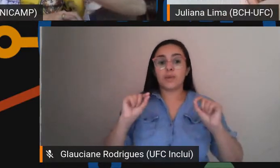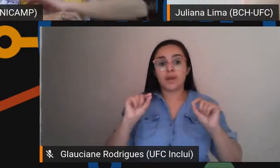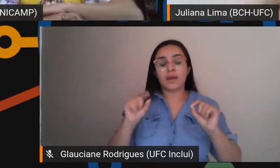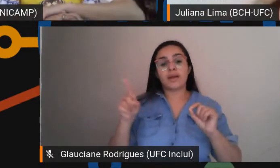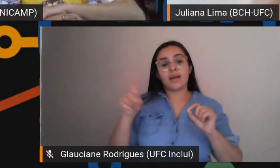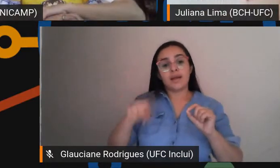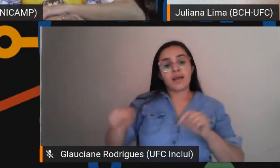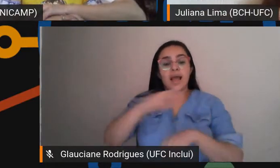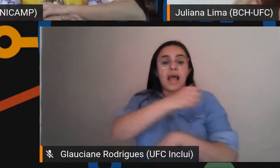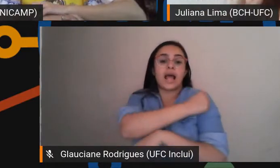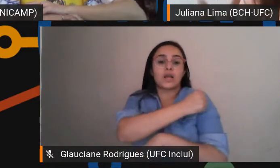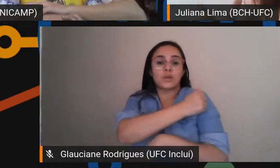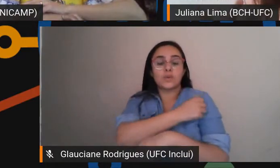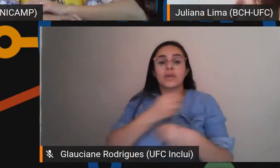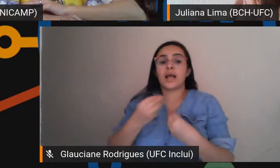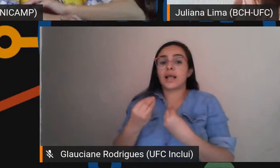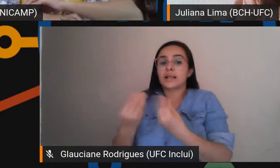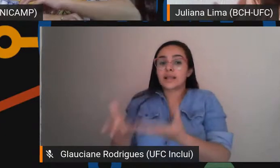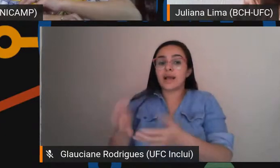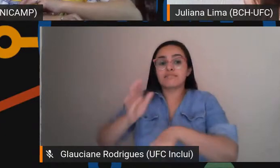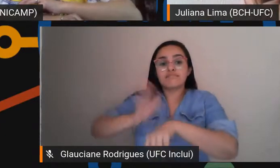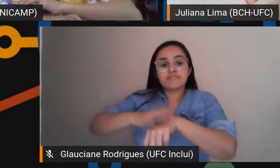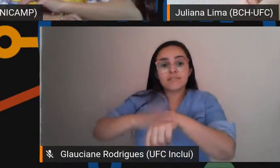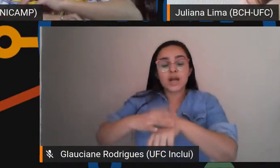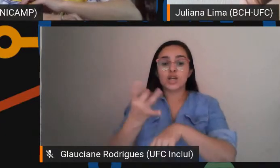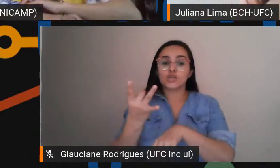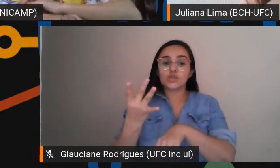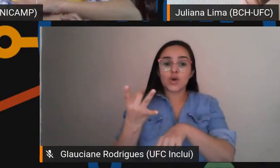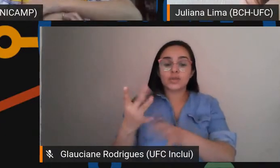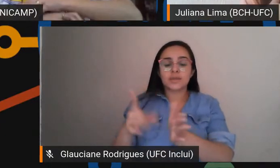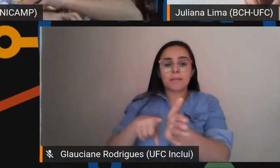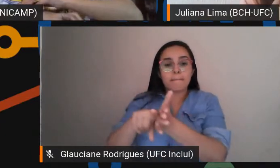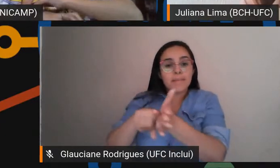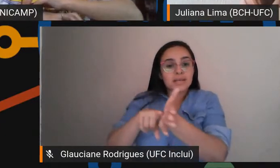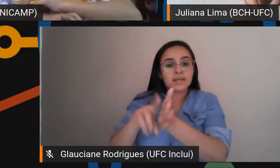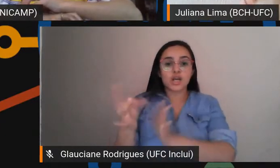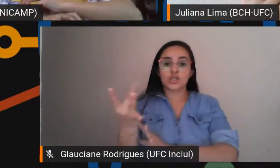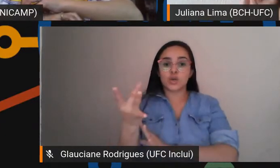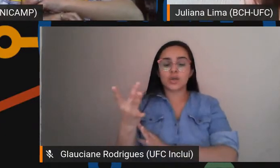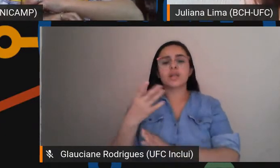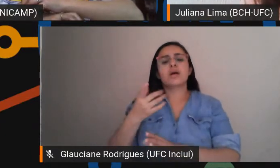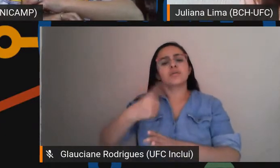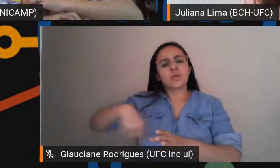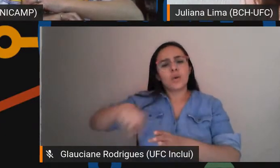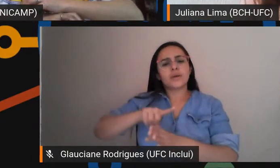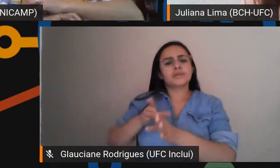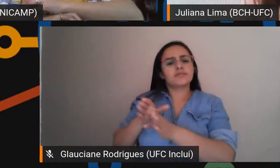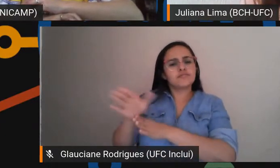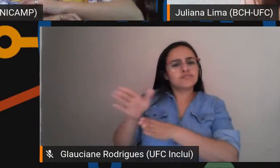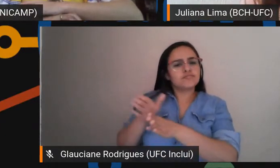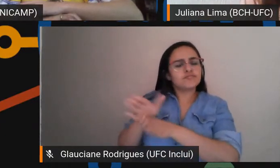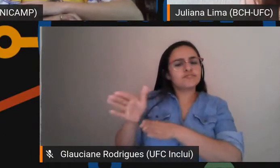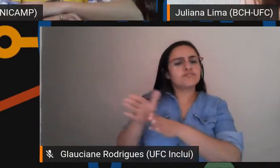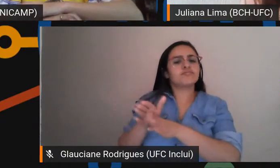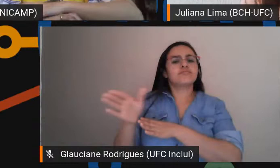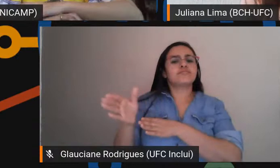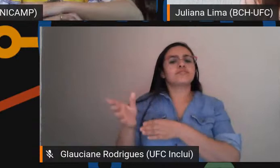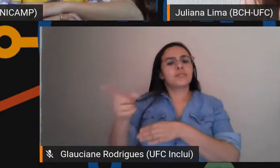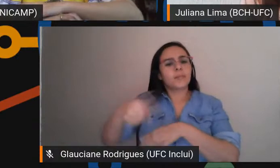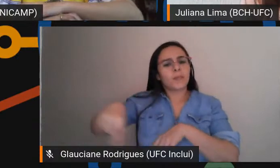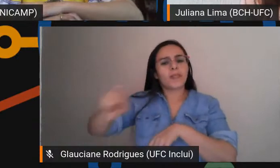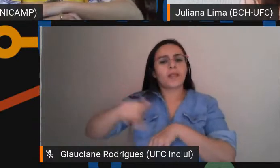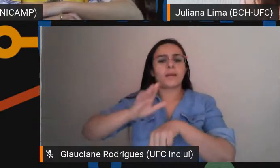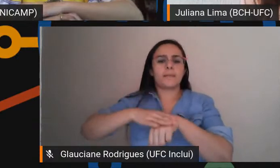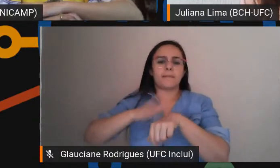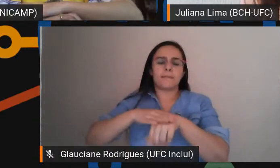que eles façam as coisas, caminhem sozinhos. Uhum. Né? Nós damos todos o suporte que é possível para os pesquisadores, para